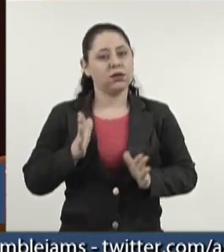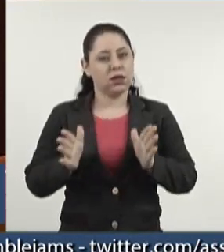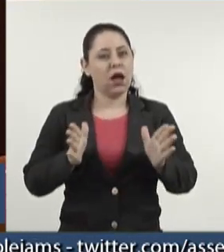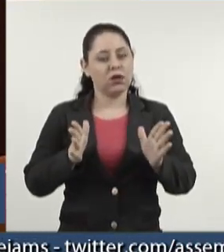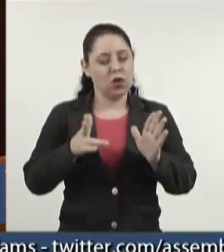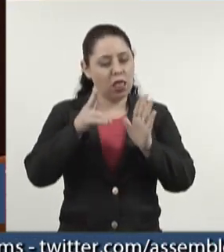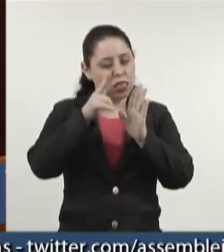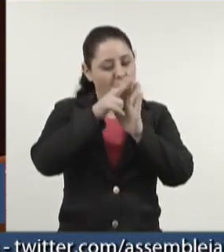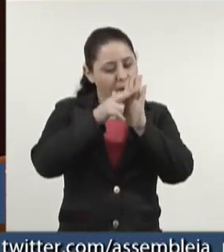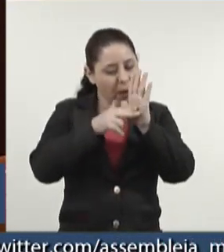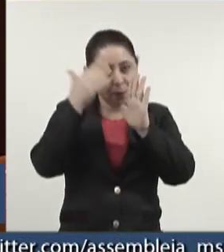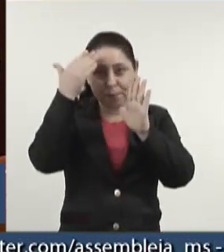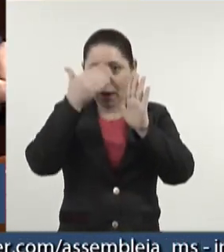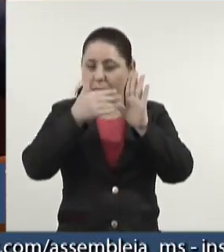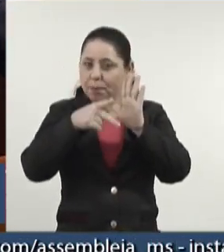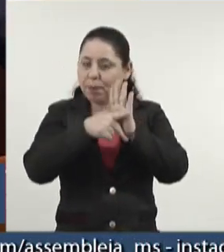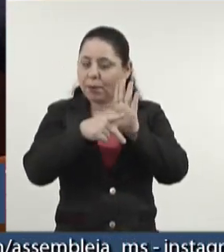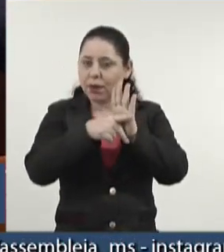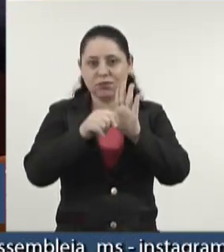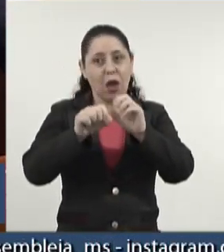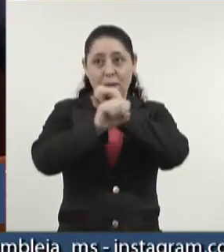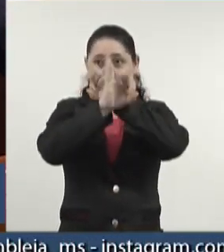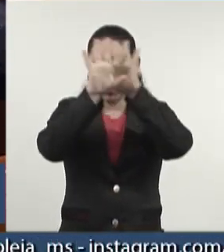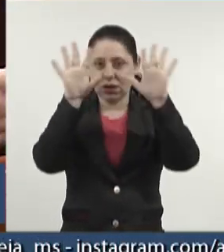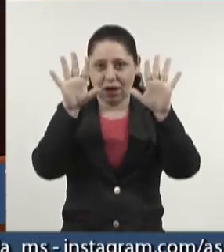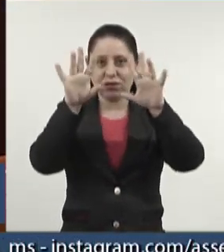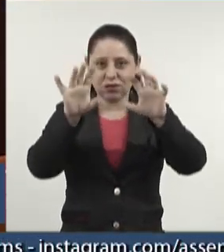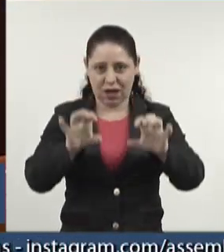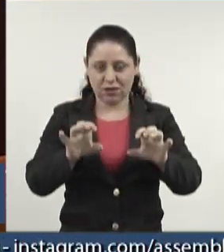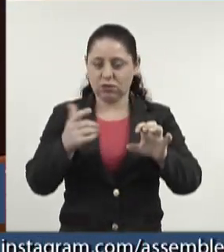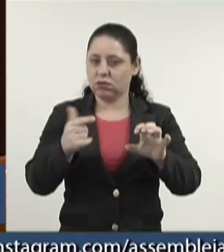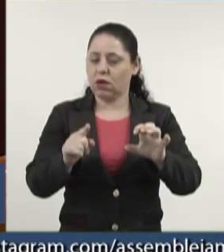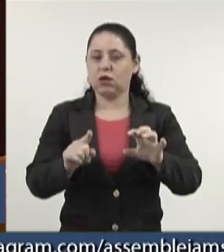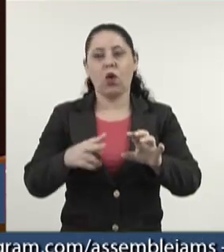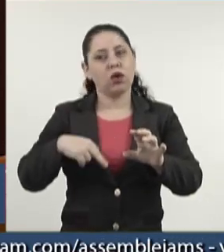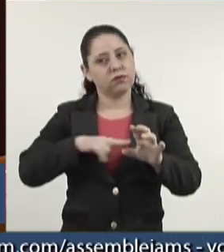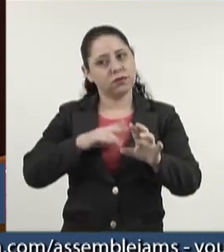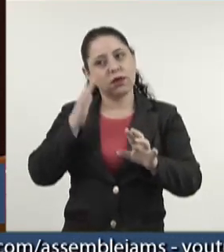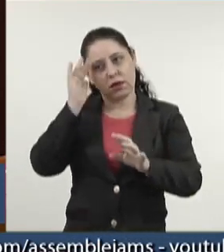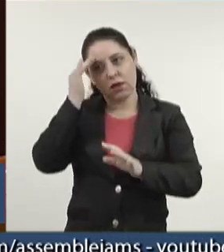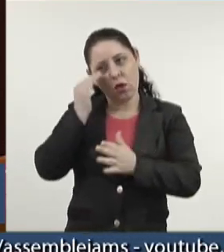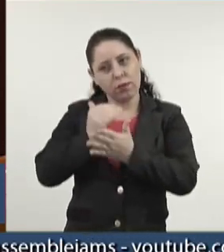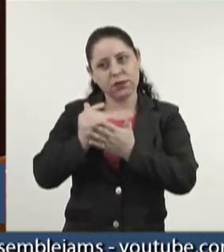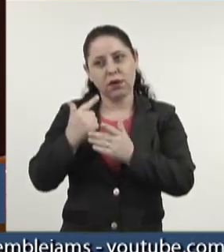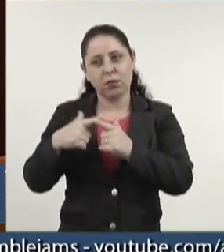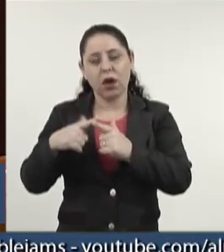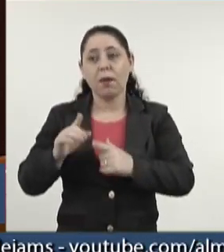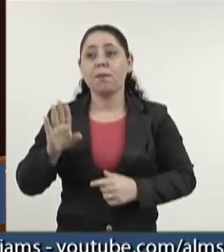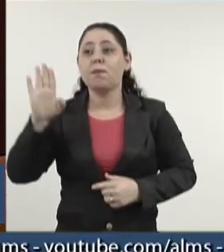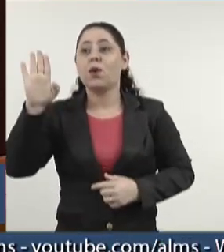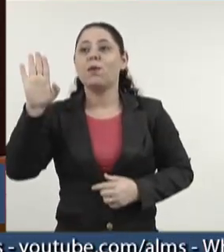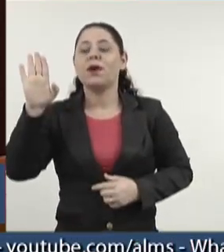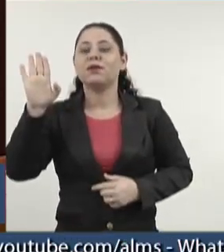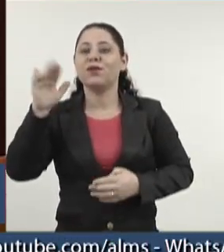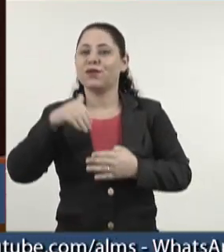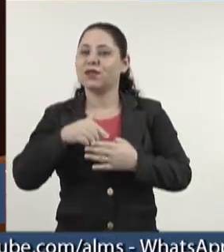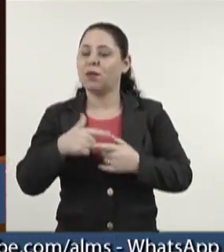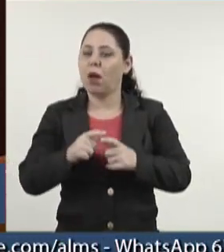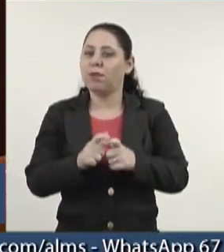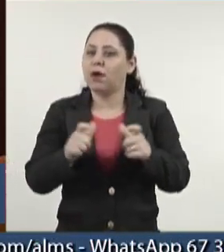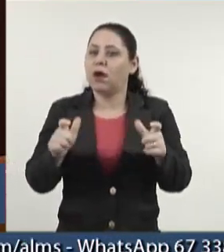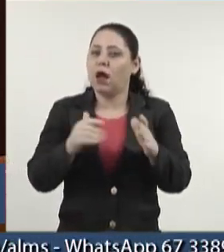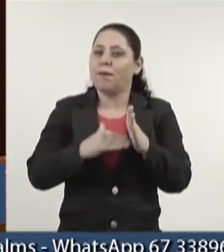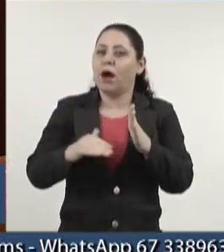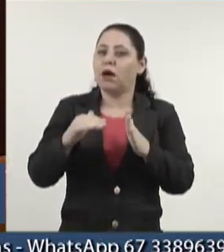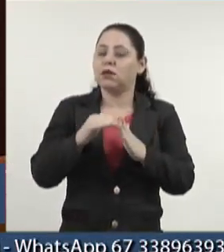essas notas fiscais que não estão no portal da transparência, a gente vai começar a entender por que em período eleitoral